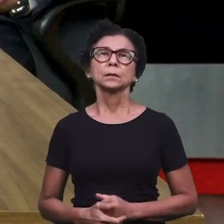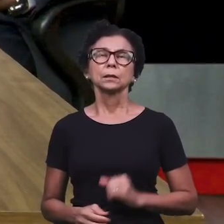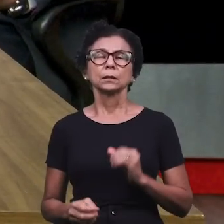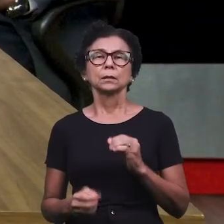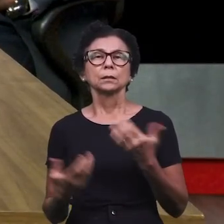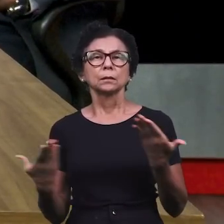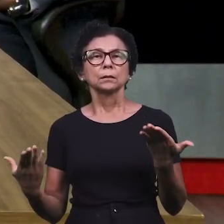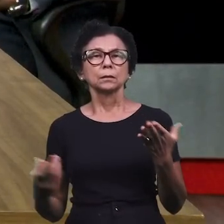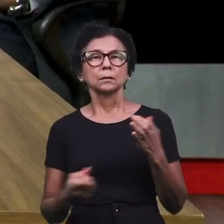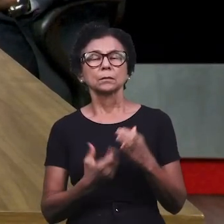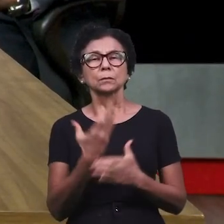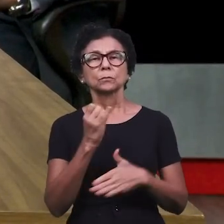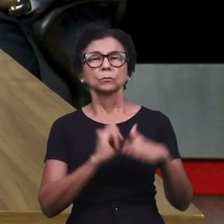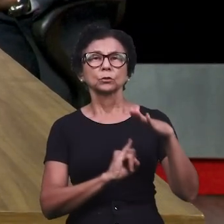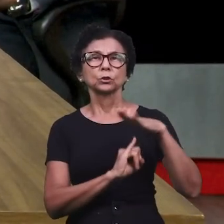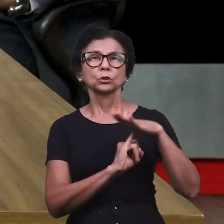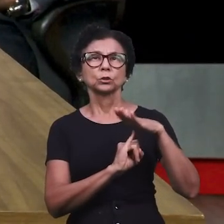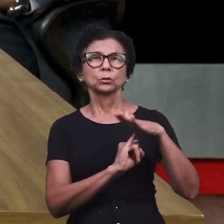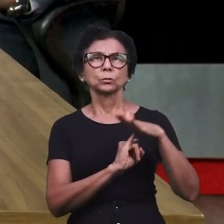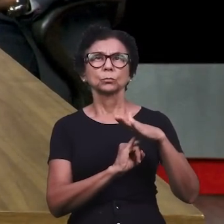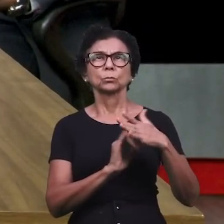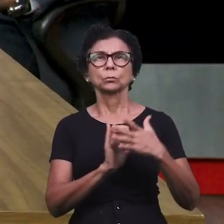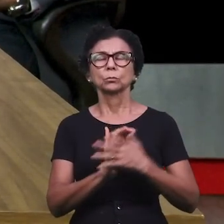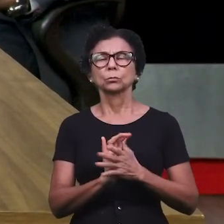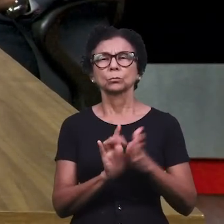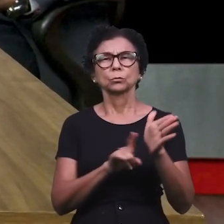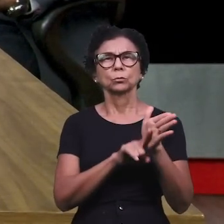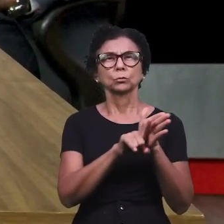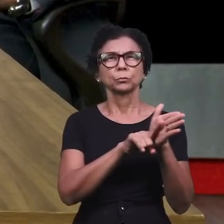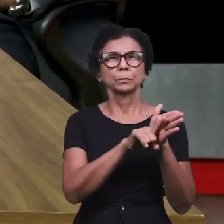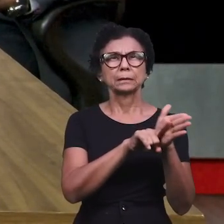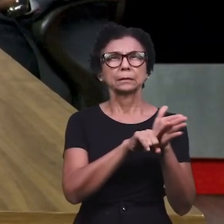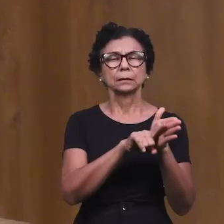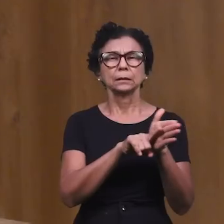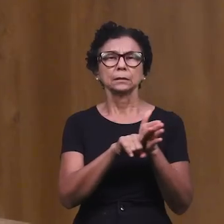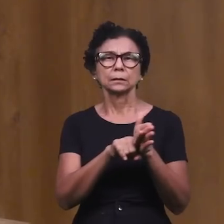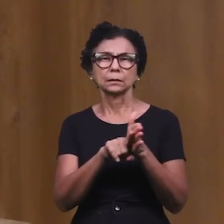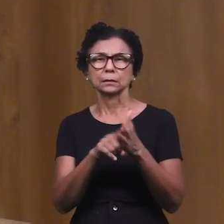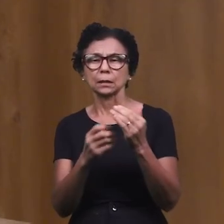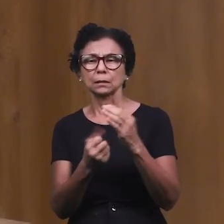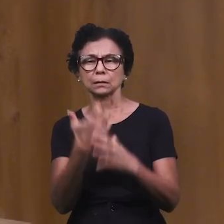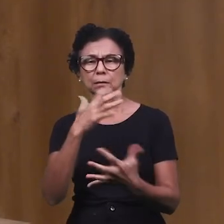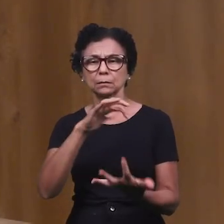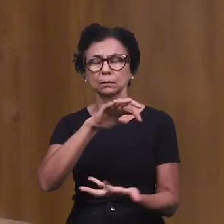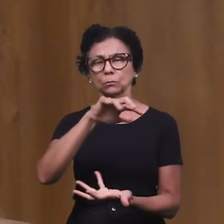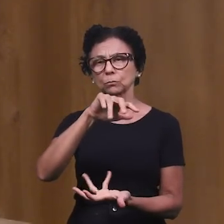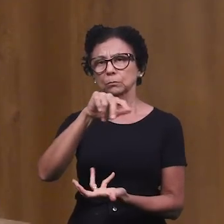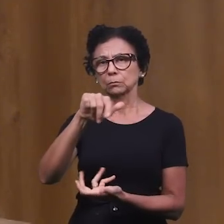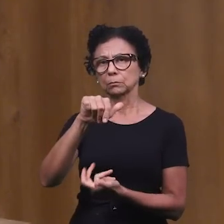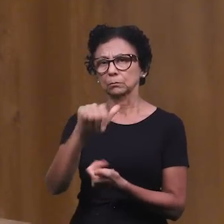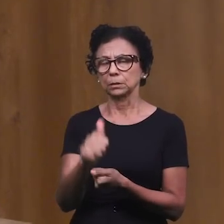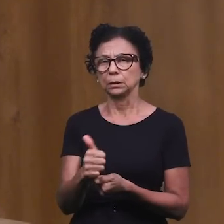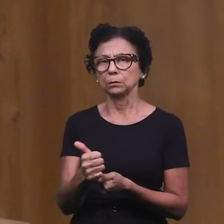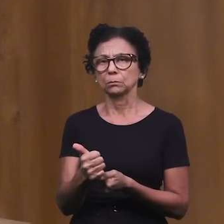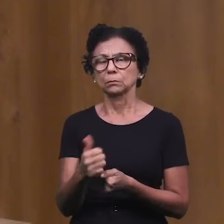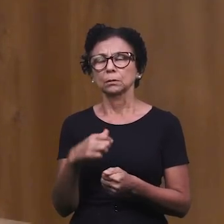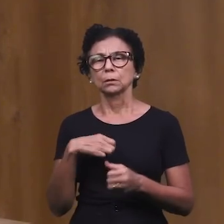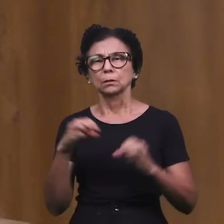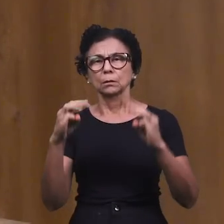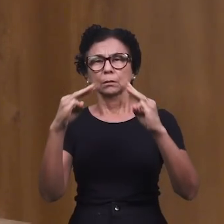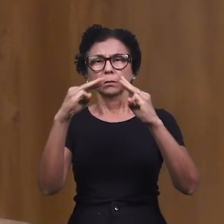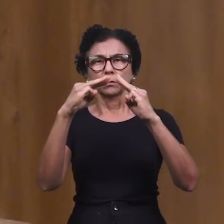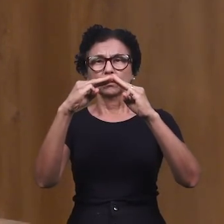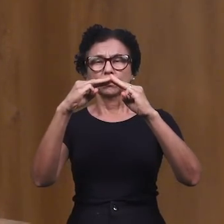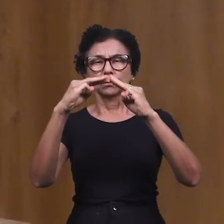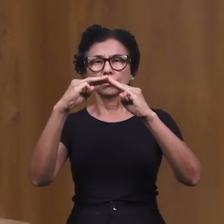for Creation Research, um instituto de pesquisa da criação que envolve até um museu